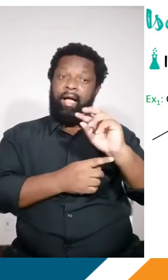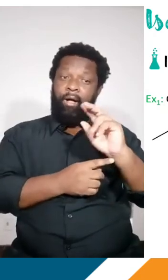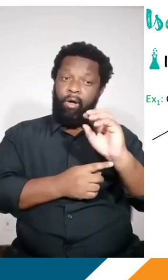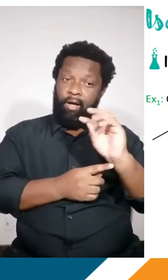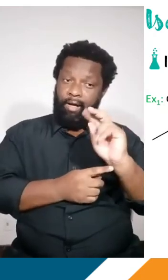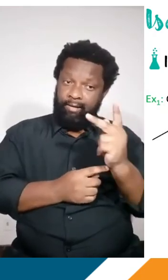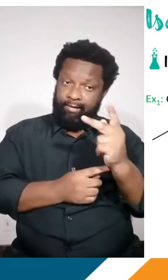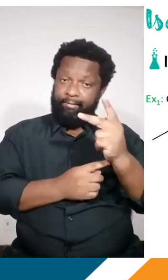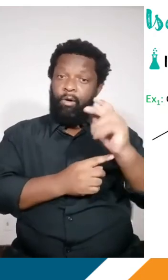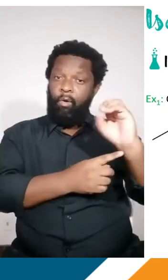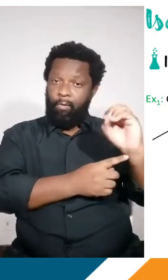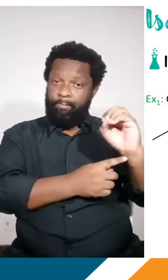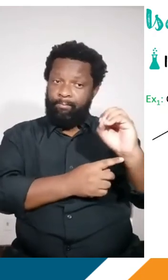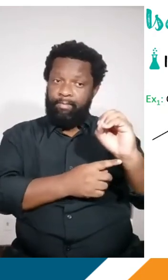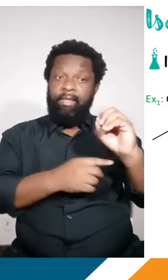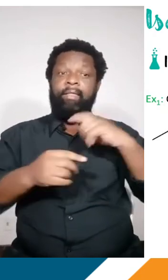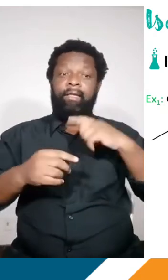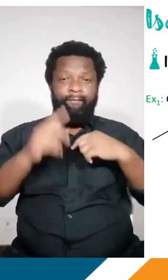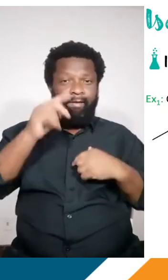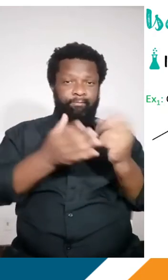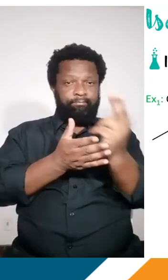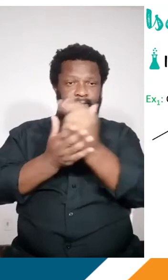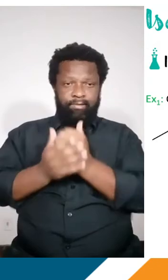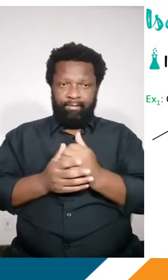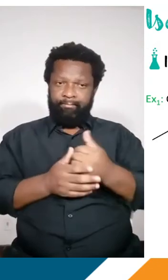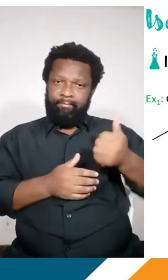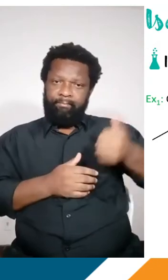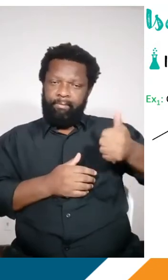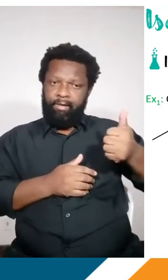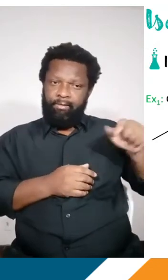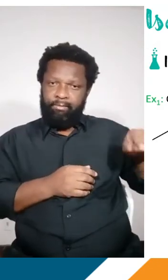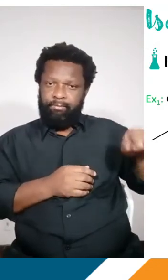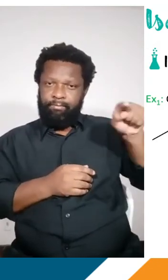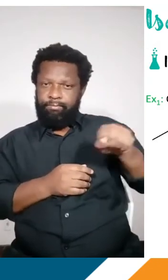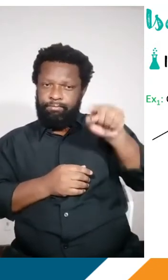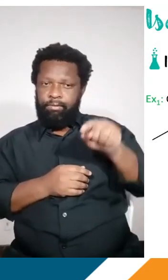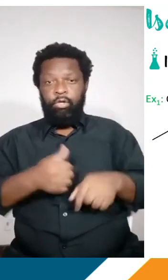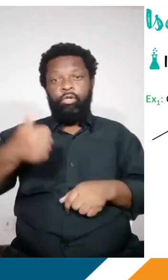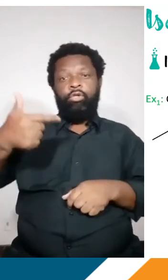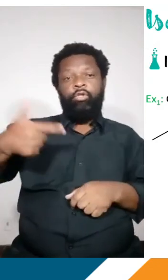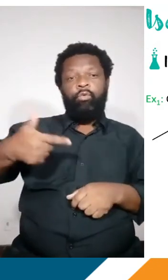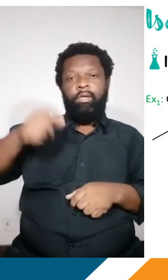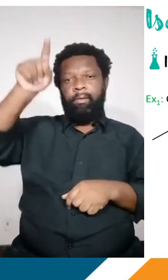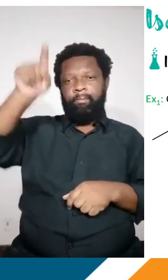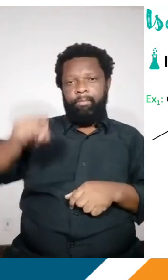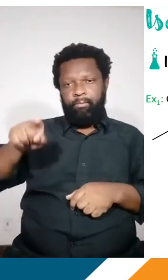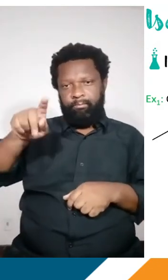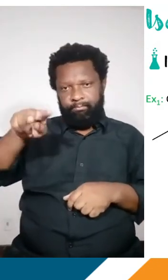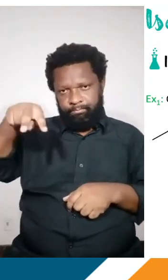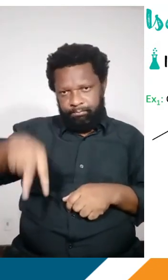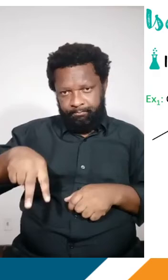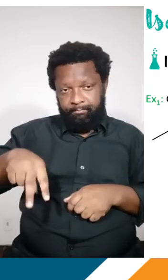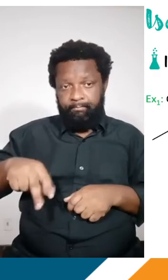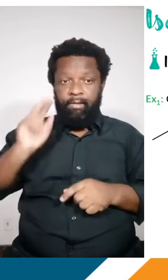tenho duas estruturas associadas a ela, posso ter essa primeira ou essa segunda. O que eu quero que vocês percebam é que aqui